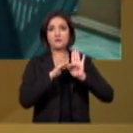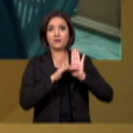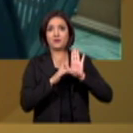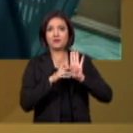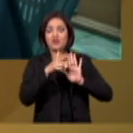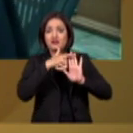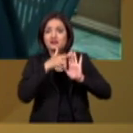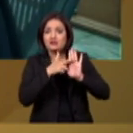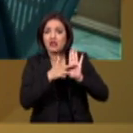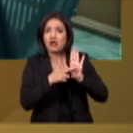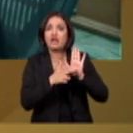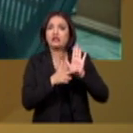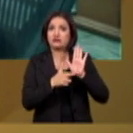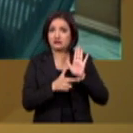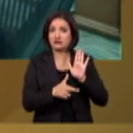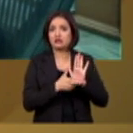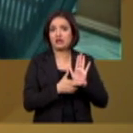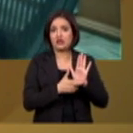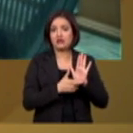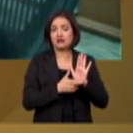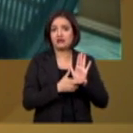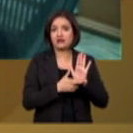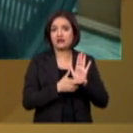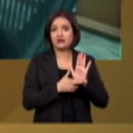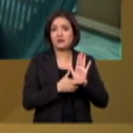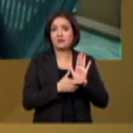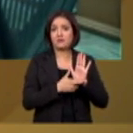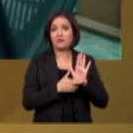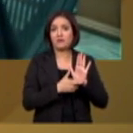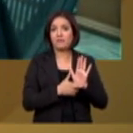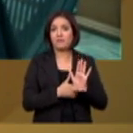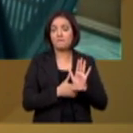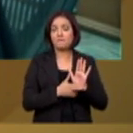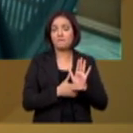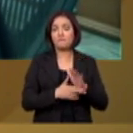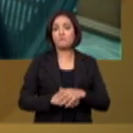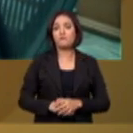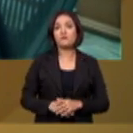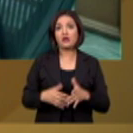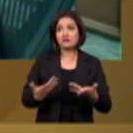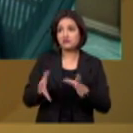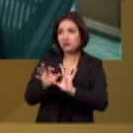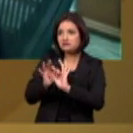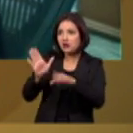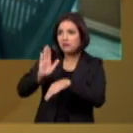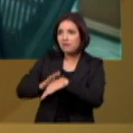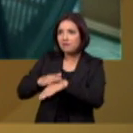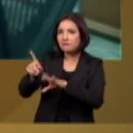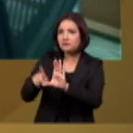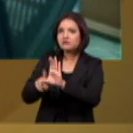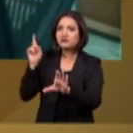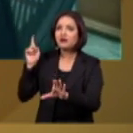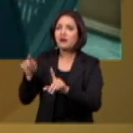e casa dificuldades e ao mesmo tempo